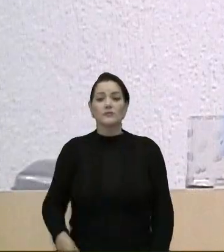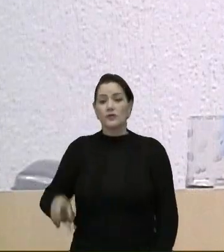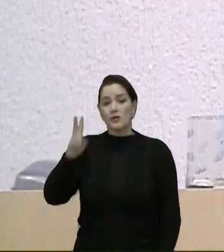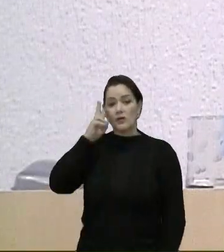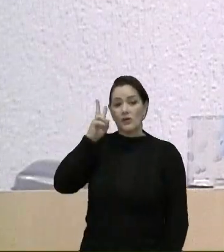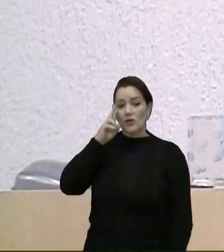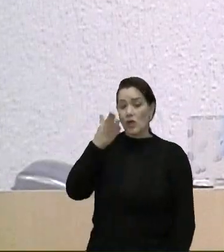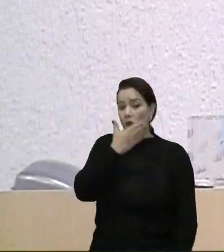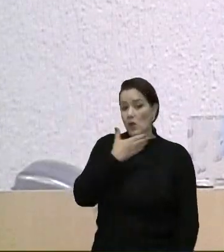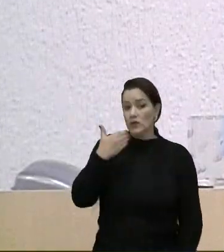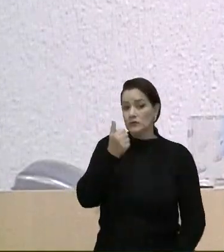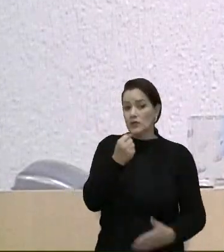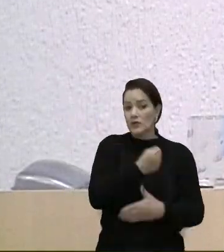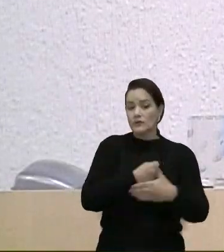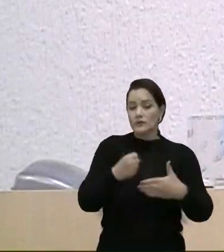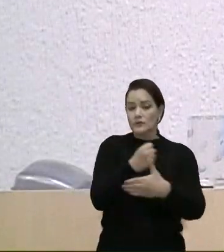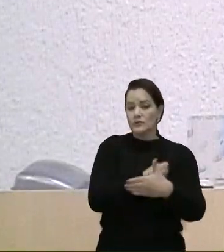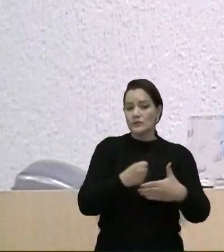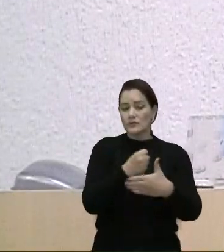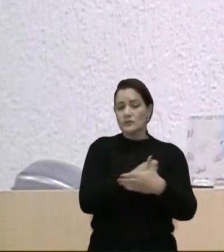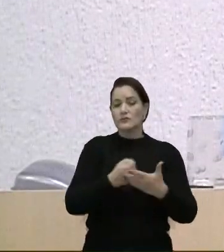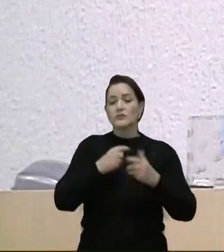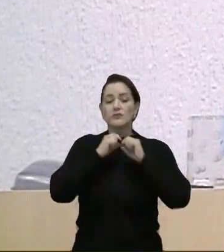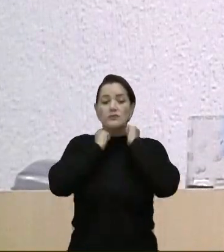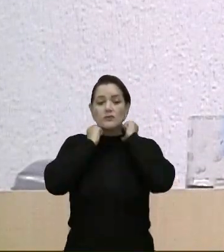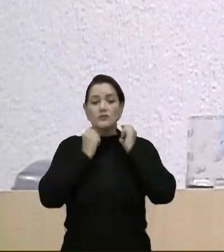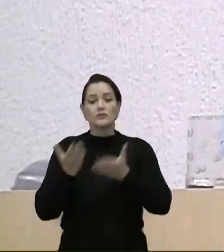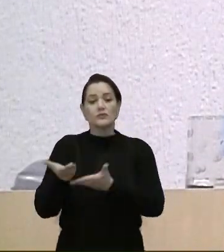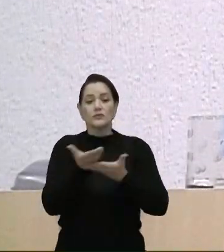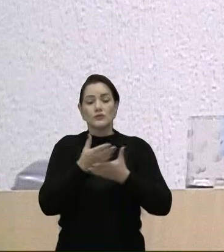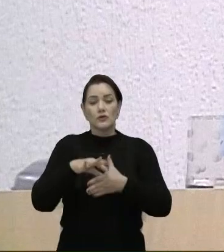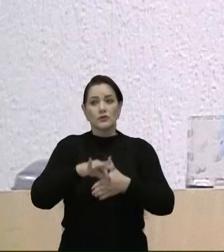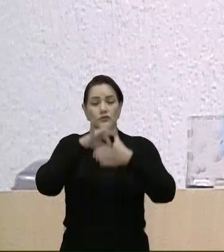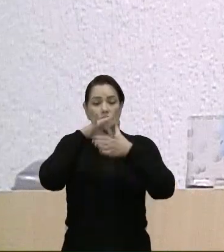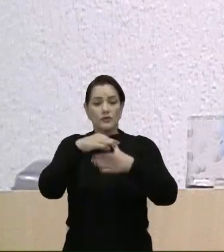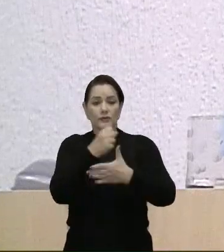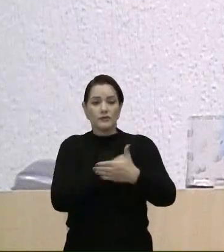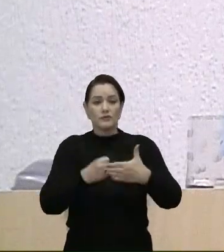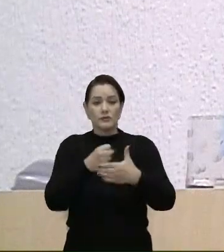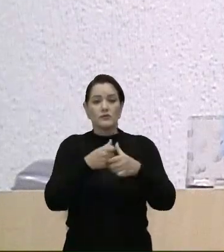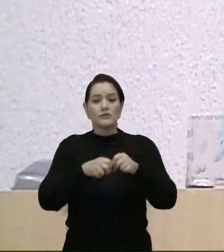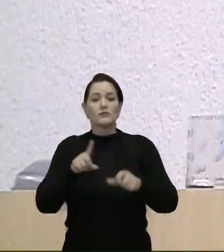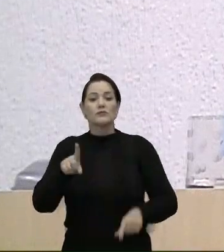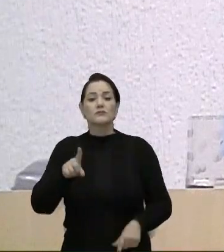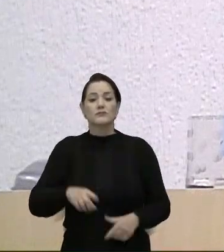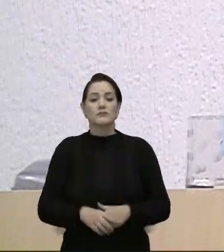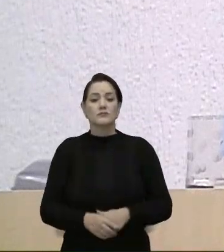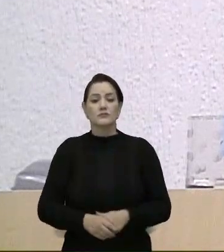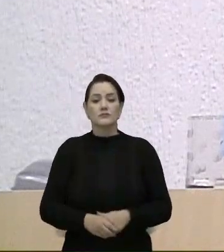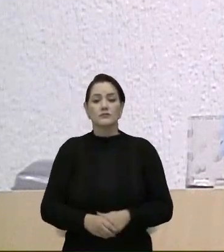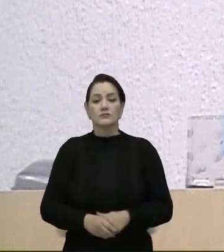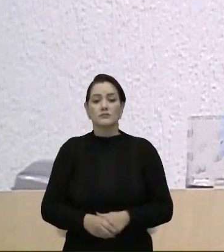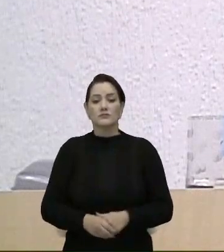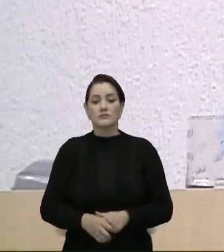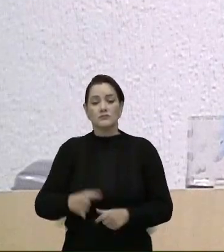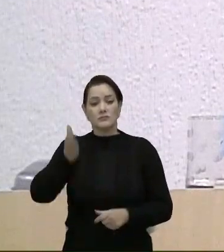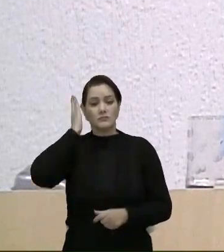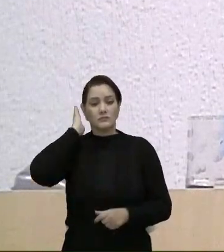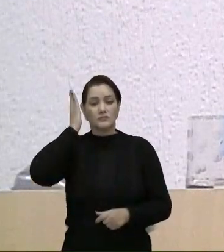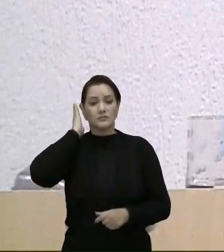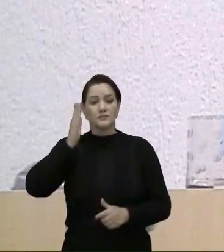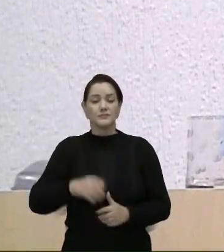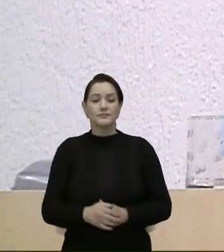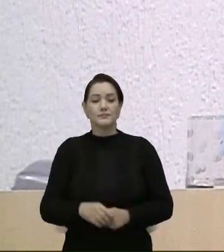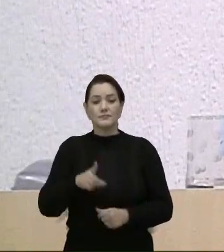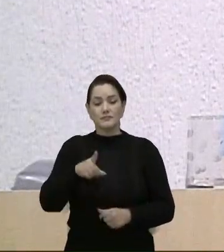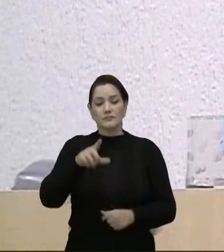melhores cozinheiros, melhores garçons, melhores chefes de cozinha? Sabe onde estão? Taubaté. Está ali a